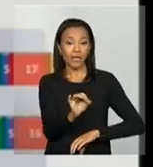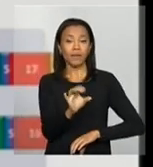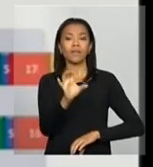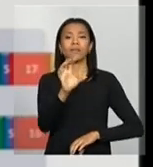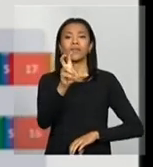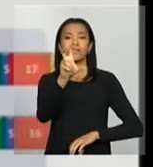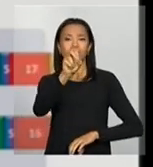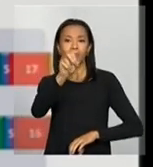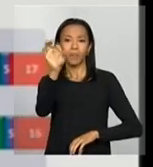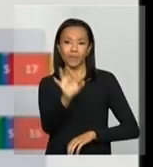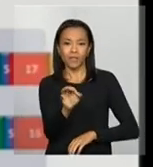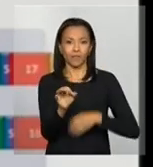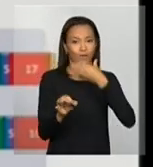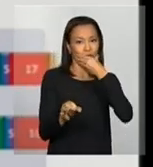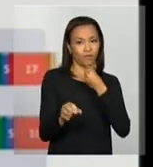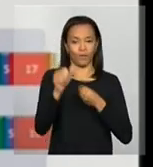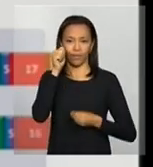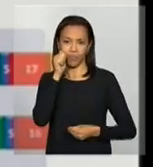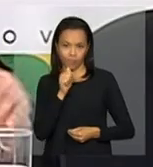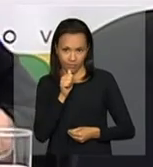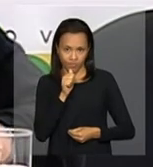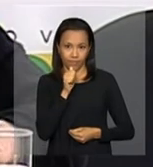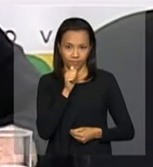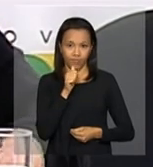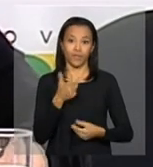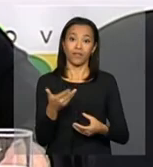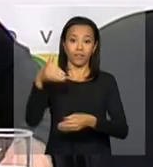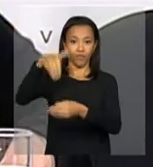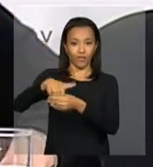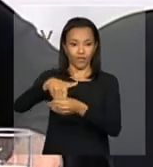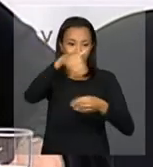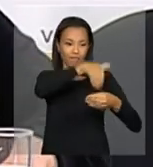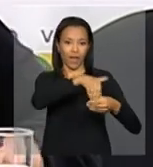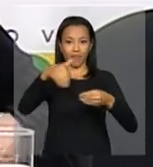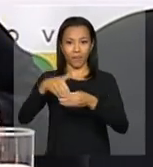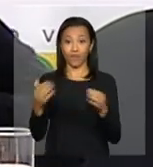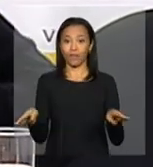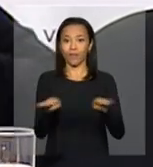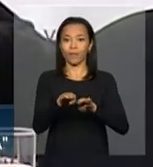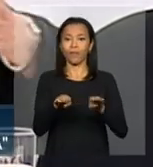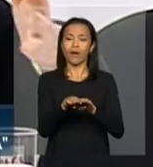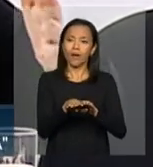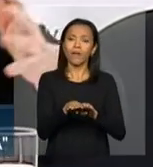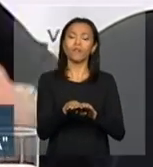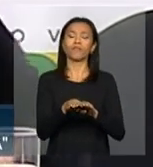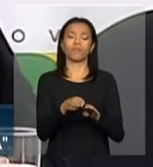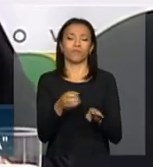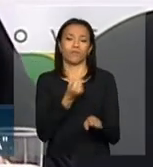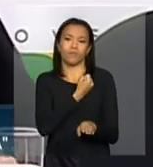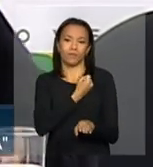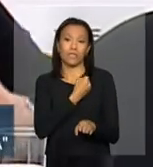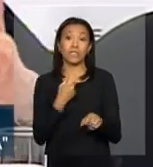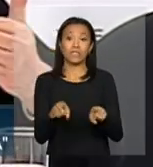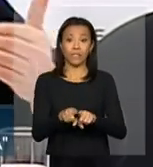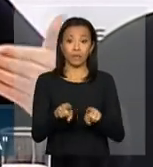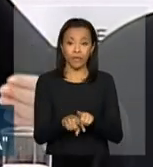deveriam ter metade de candidatas, reiteramos, e novamente essa mesma, esse mesmo viés,